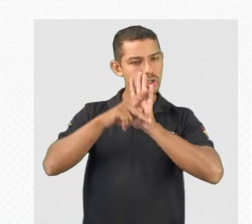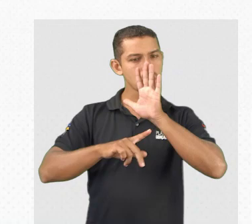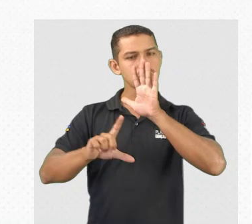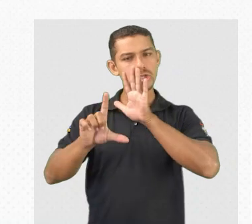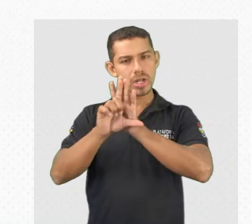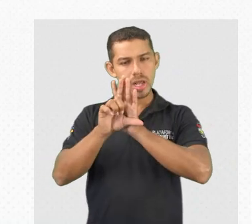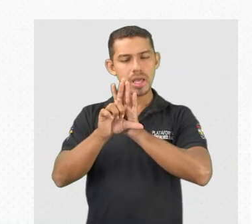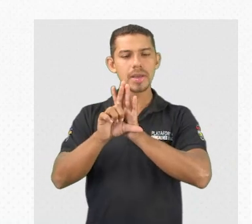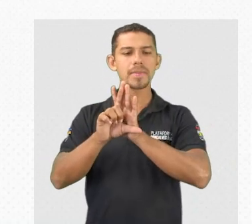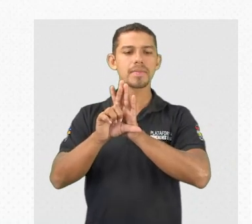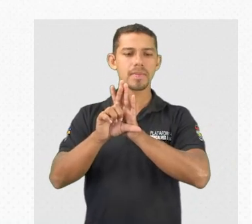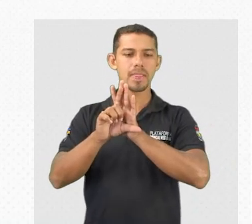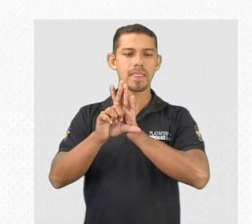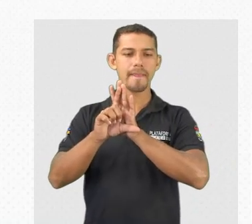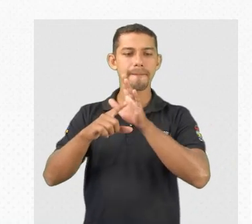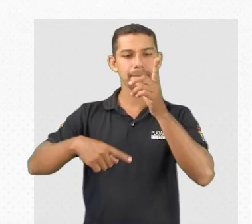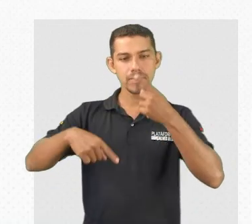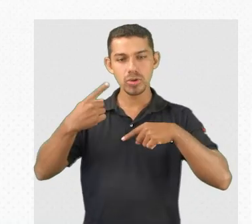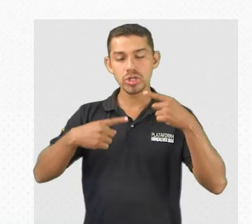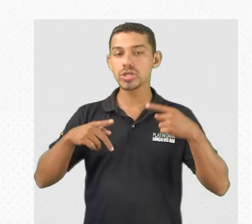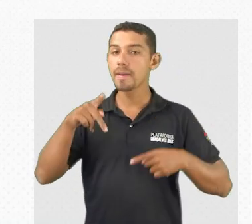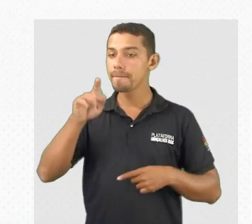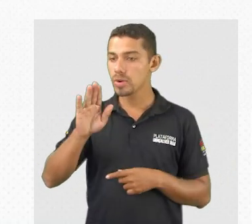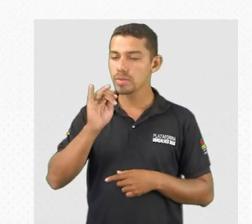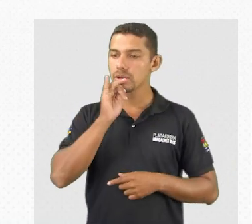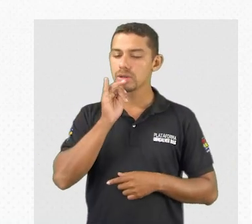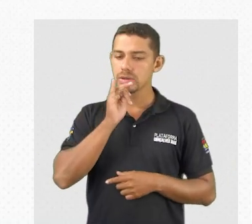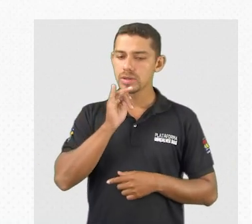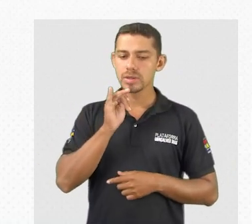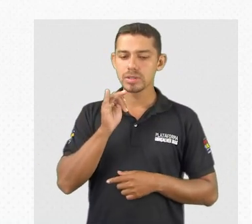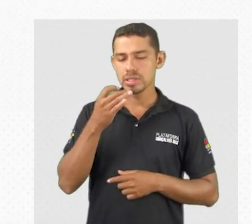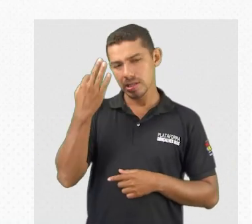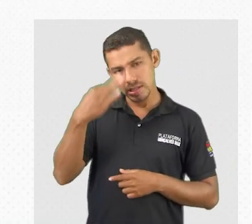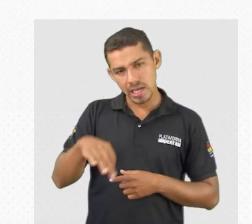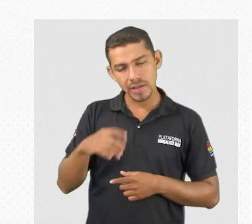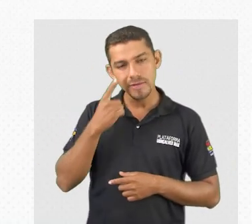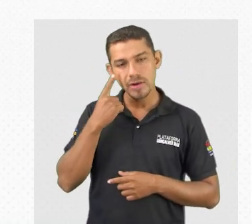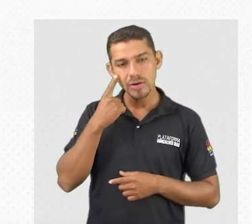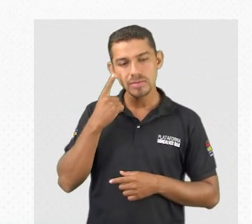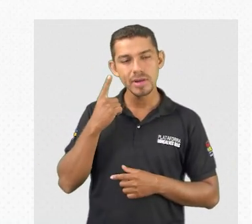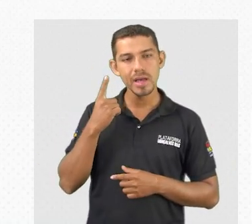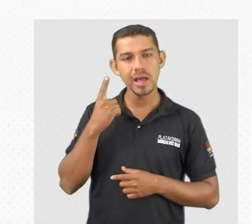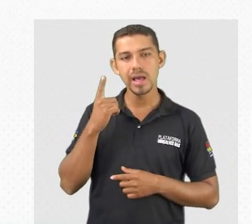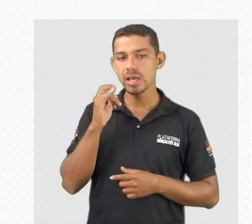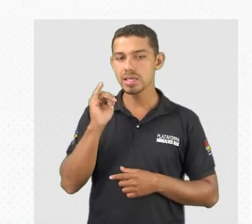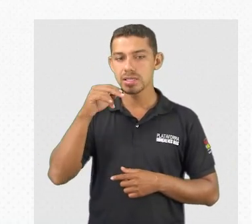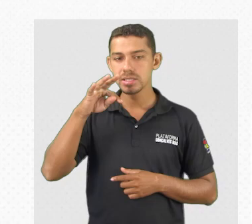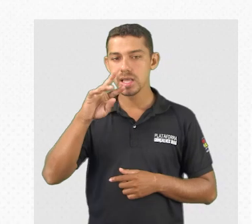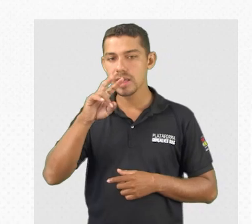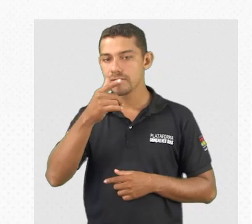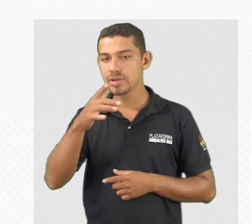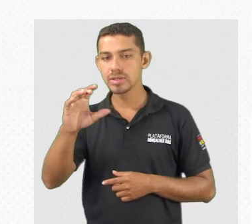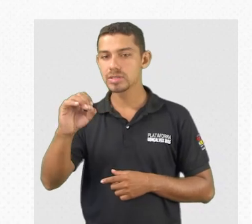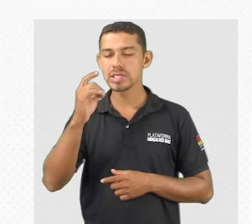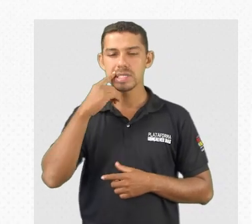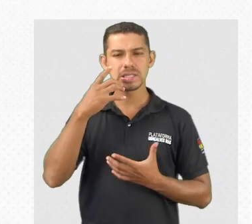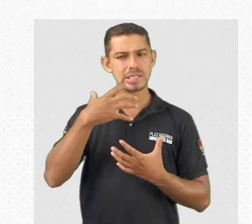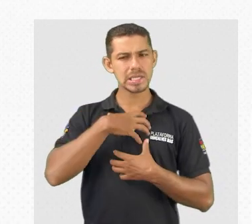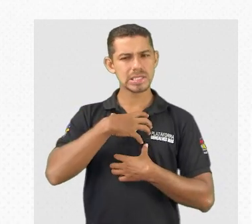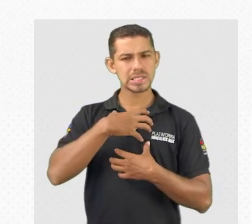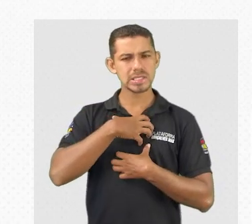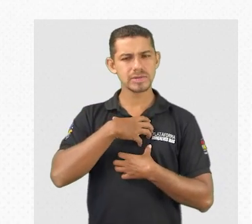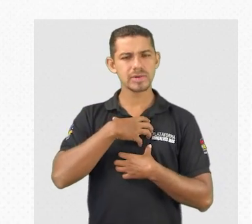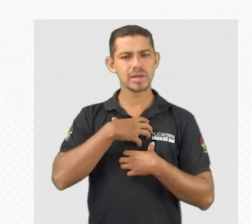lei, para propor políticas públicas, para propor, de certa forma, uma intervenção mais efetiva e sensível